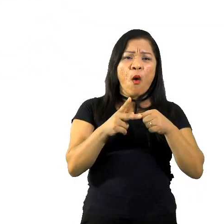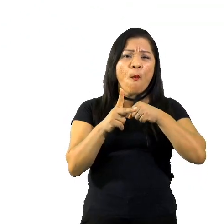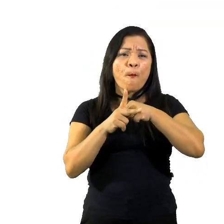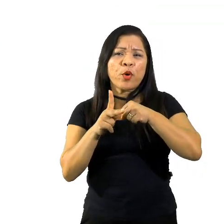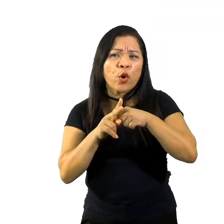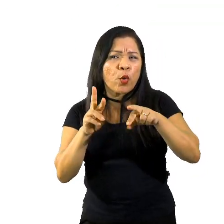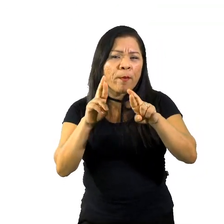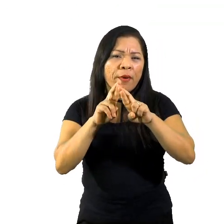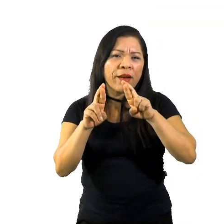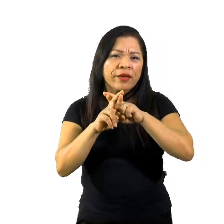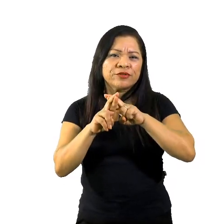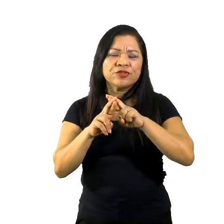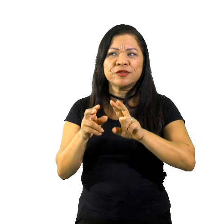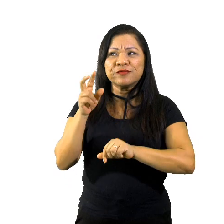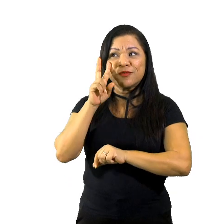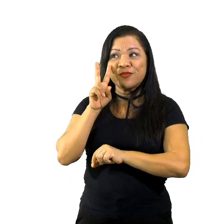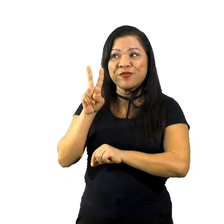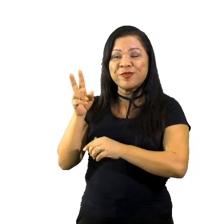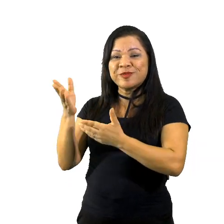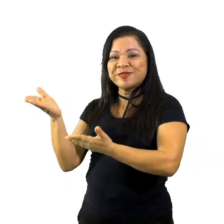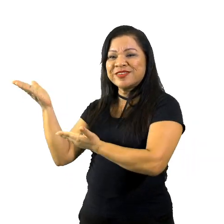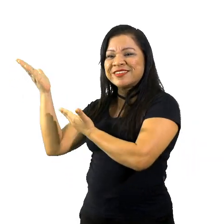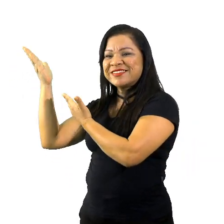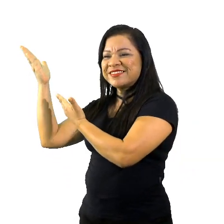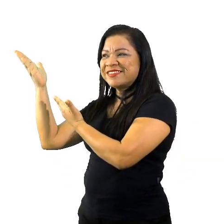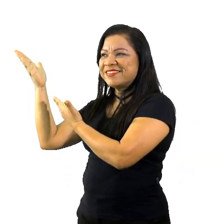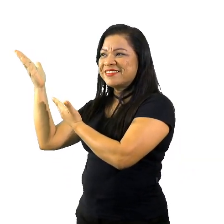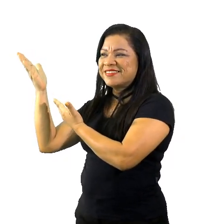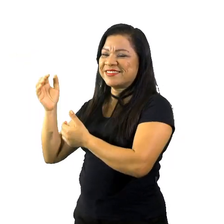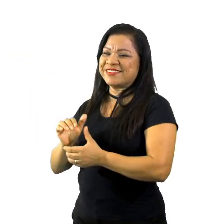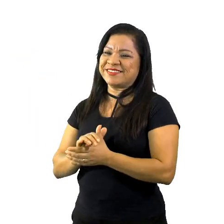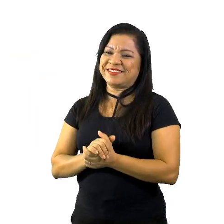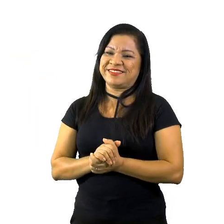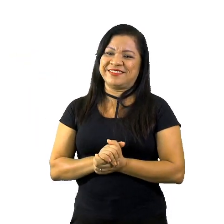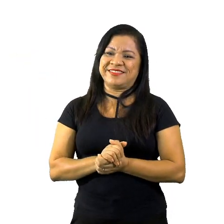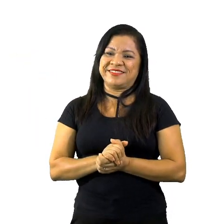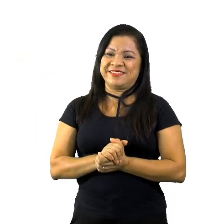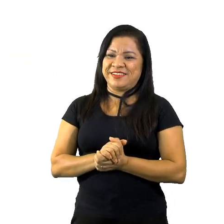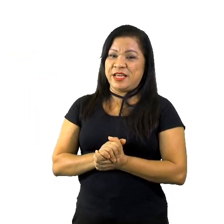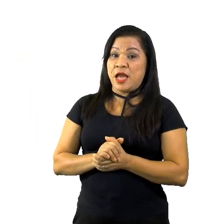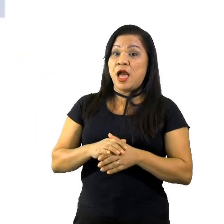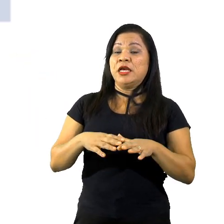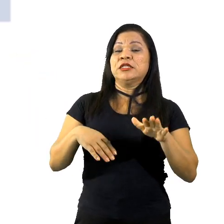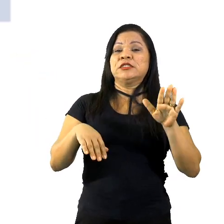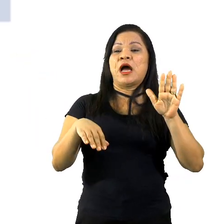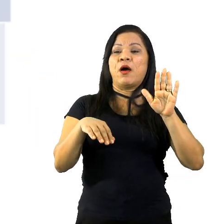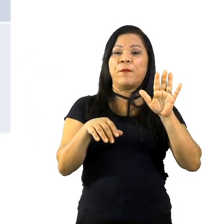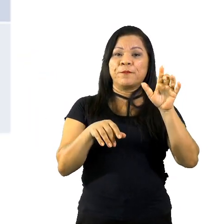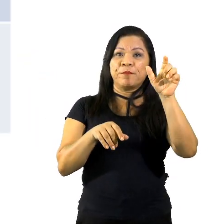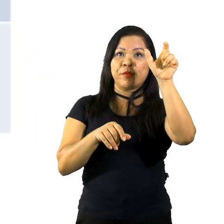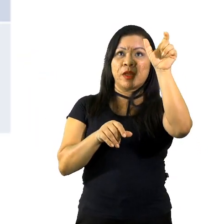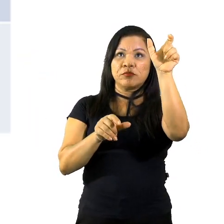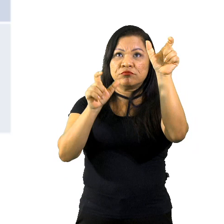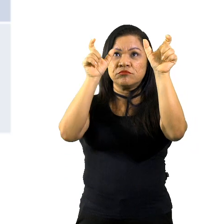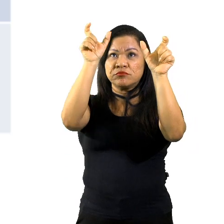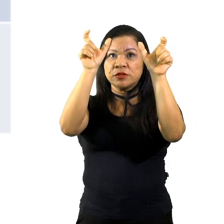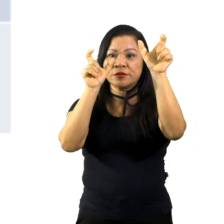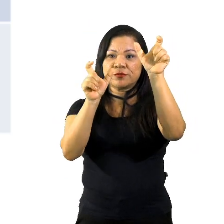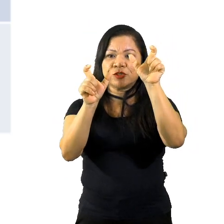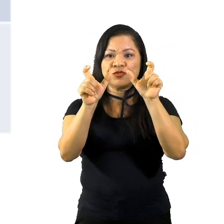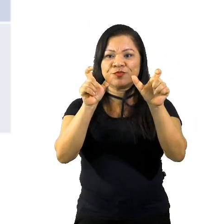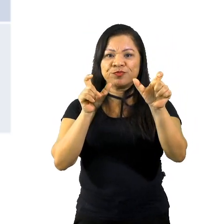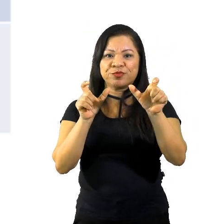no slide com esses pronomes? Os pronomes relativos, eles são divididos em variáveis e